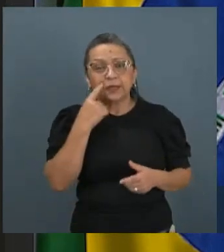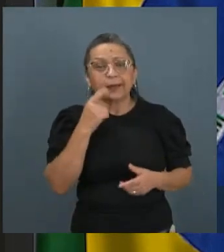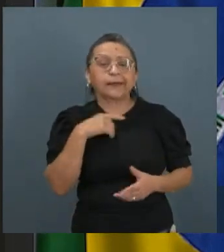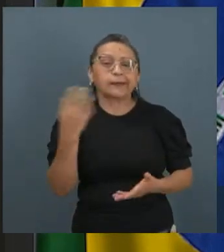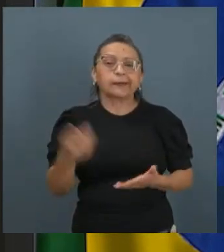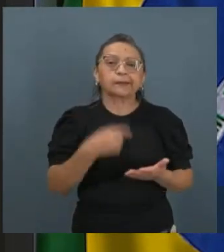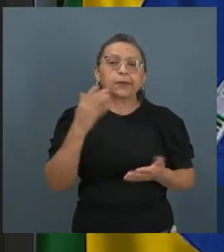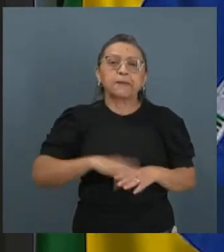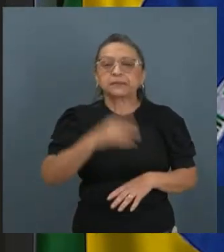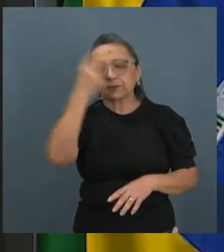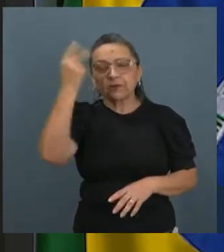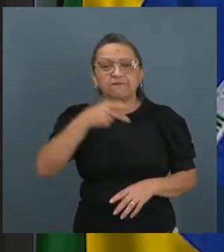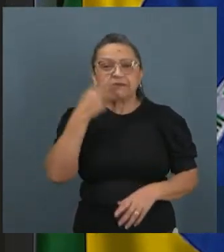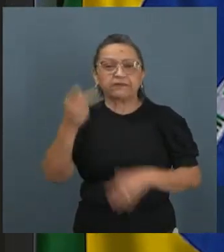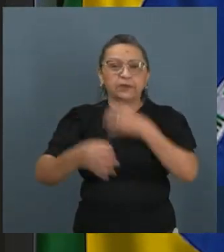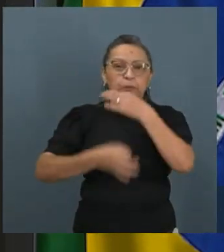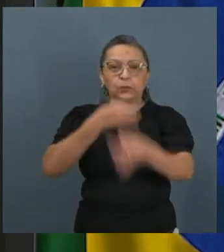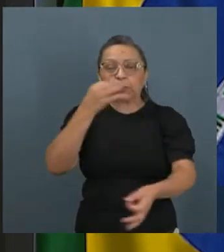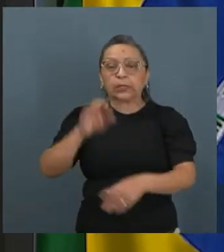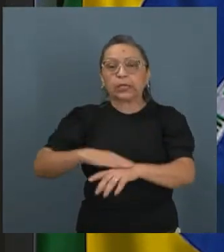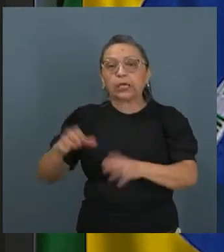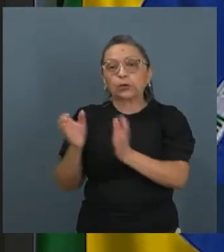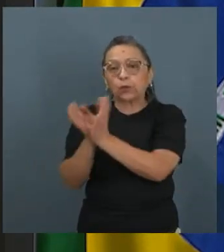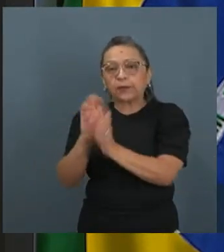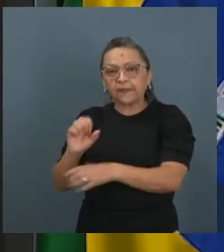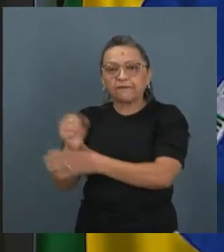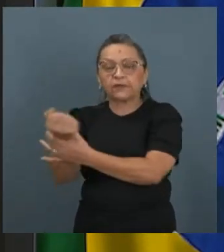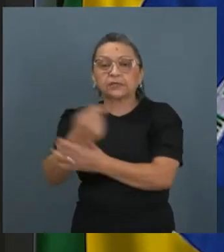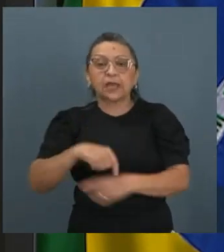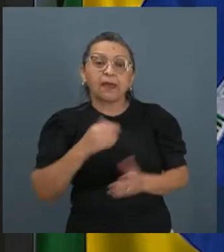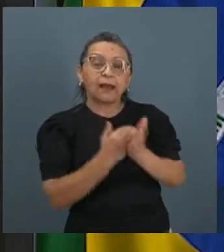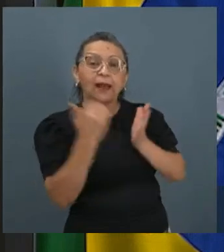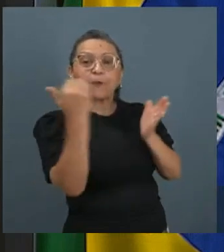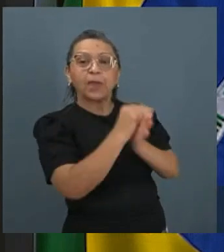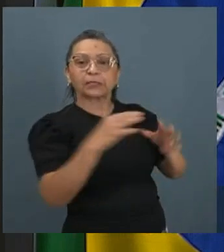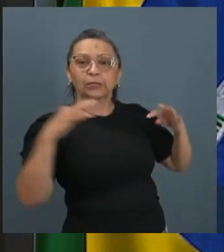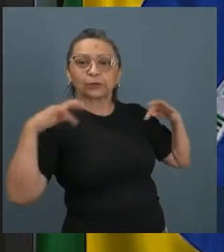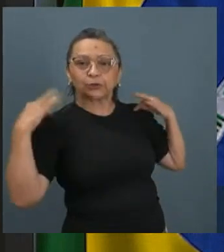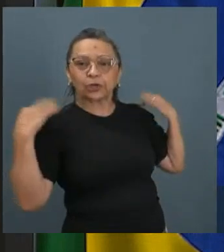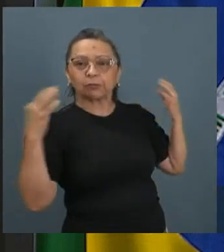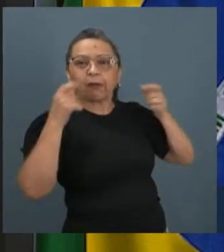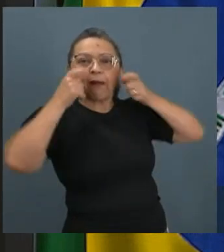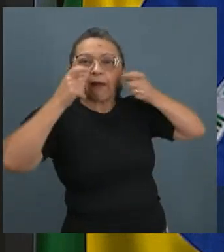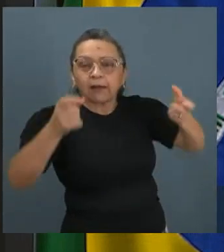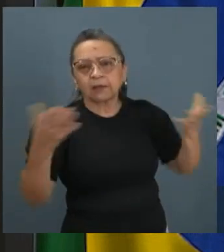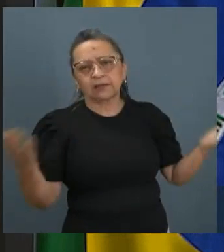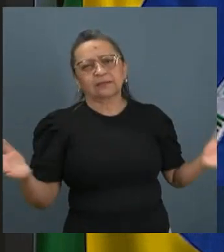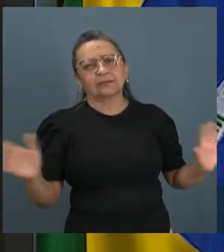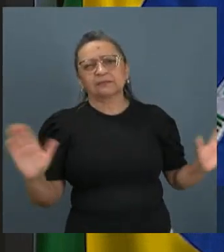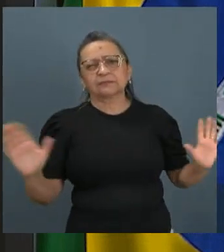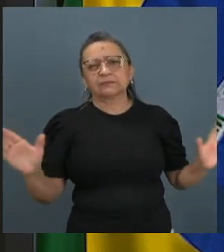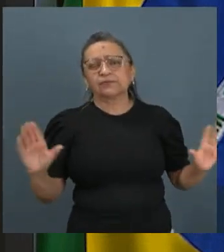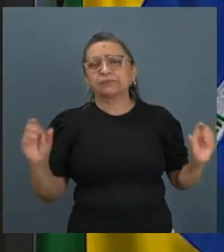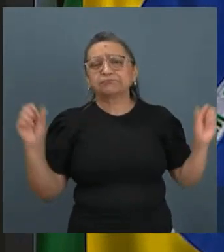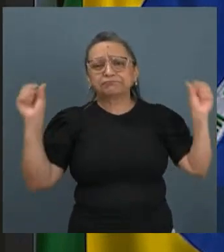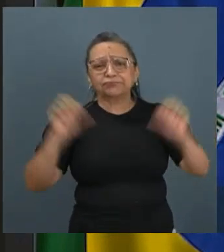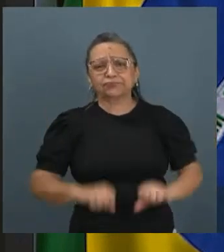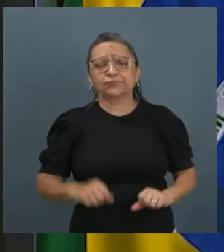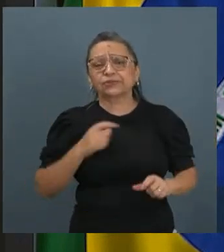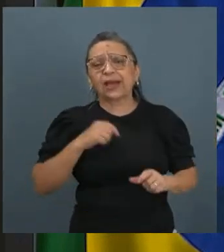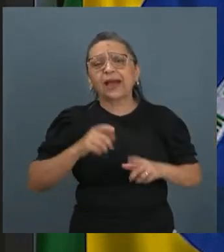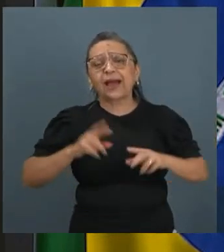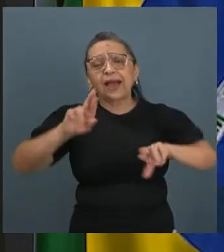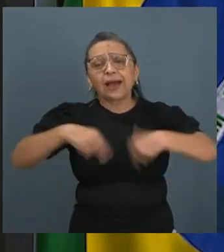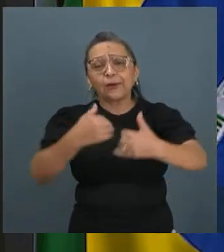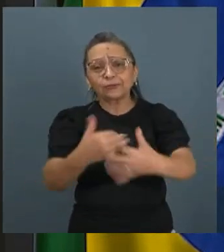argumentos mais utilizados pelos defensores da jogatina é o aumento do turismo, que foi totalmente desmontado em audiência